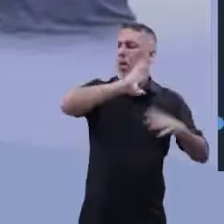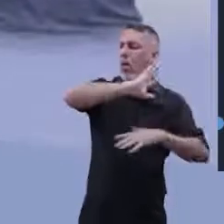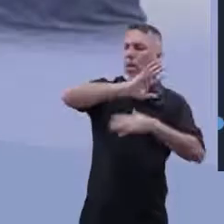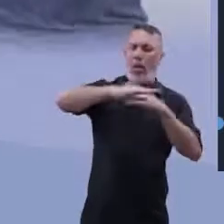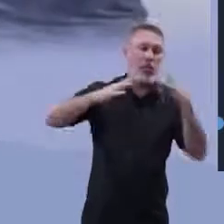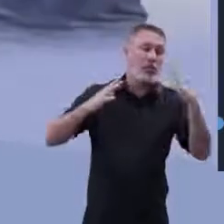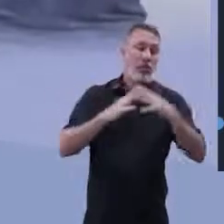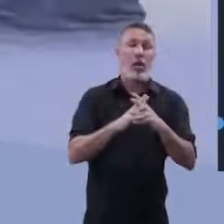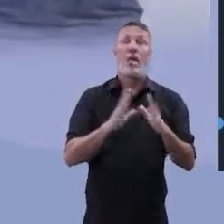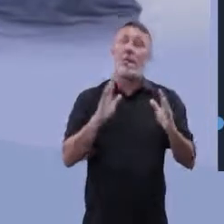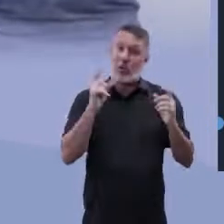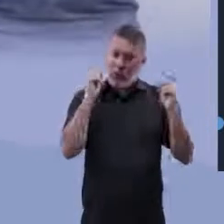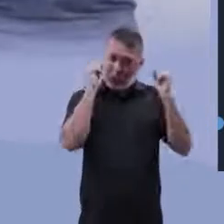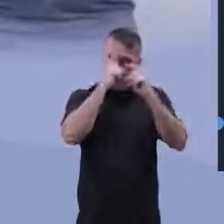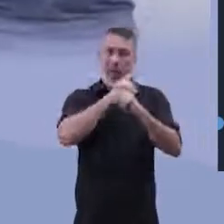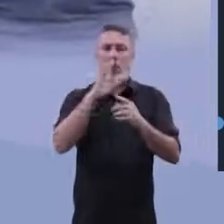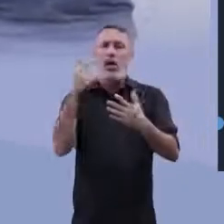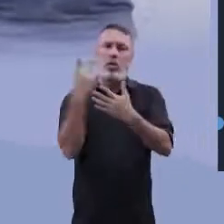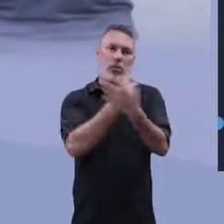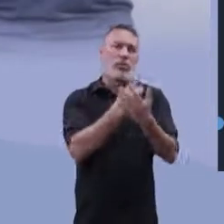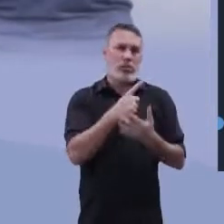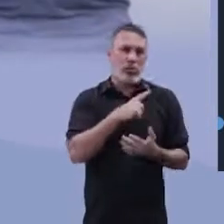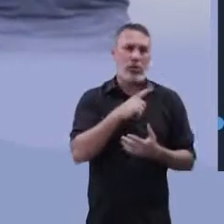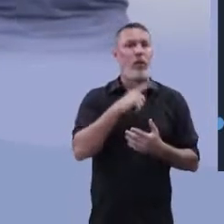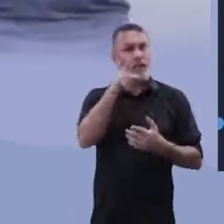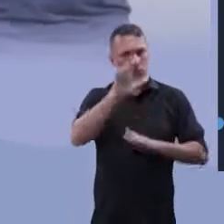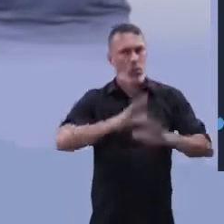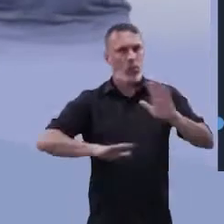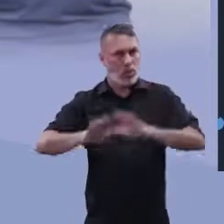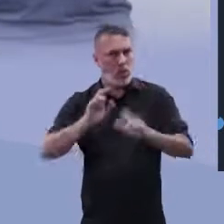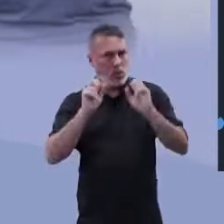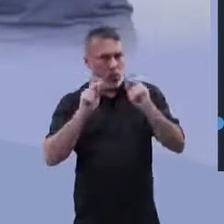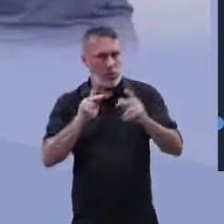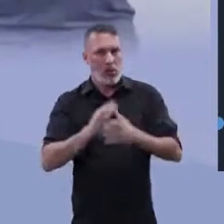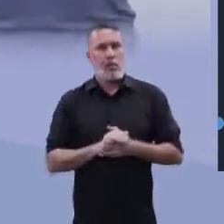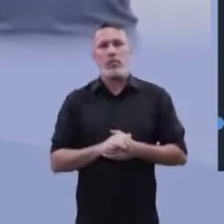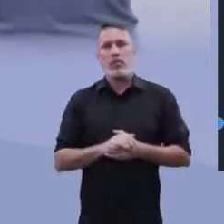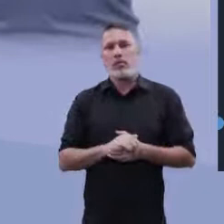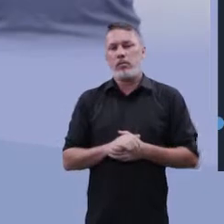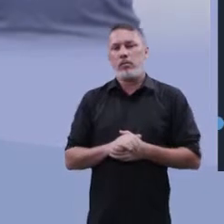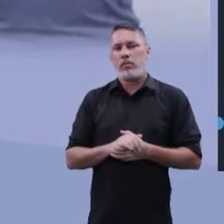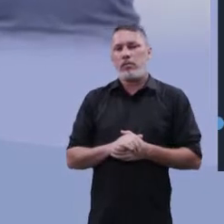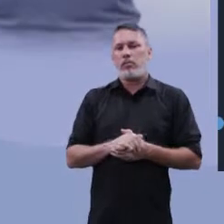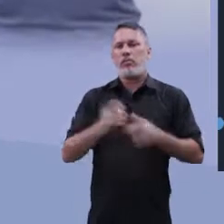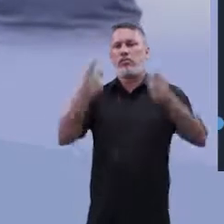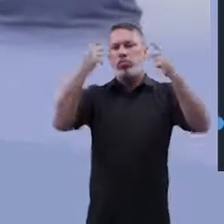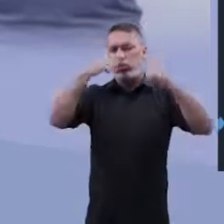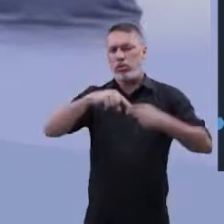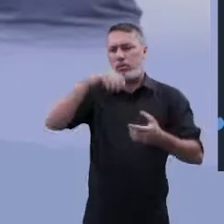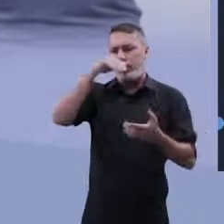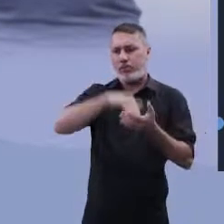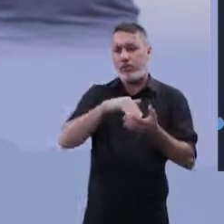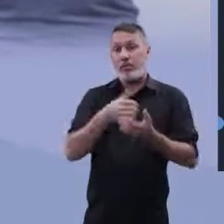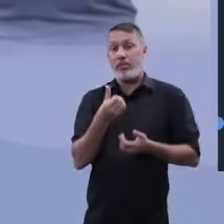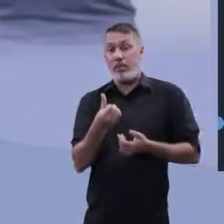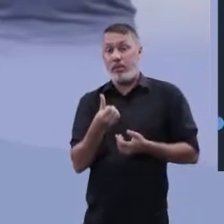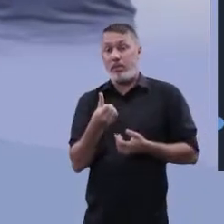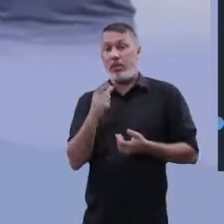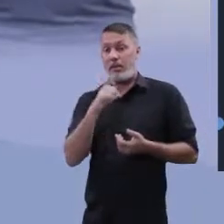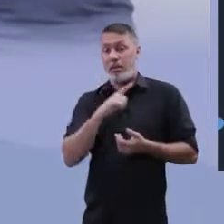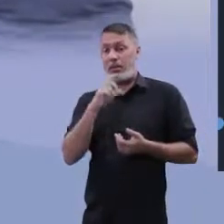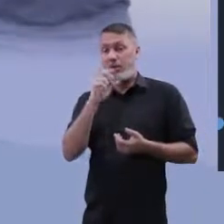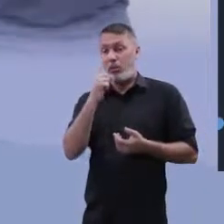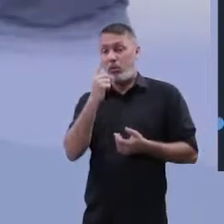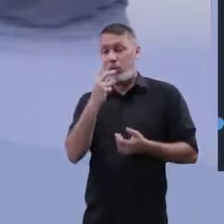é raro isso acontecer, mas pode acontecer com você não vai acontecer, meu aluno. E por último, nós vamos pular um pouquinho ali, né, o